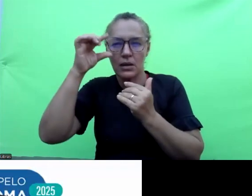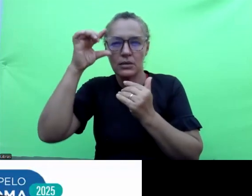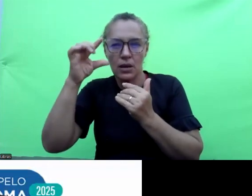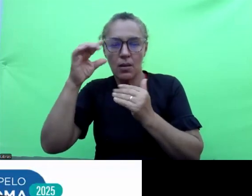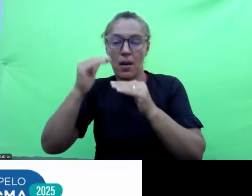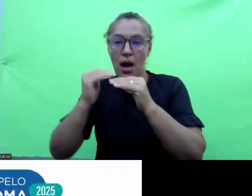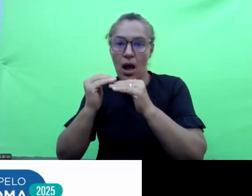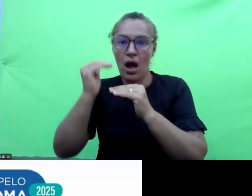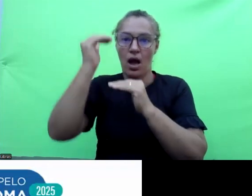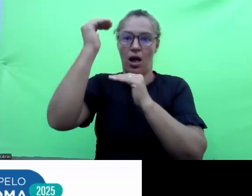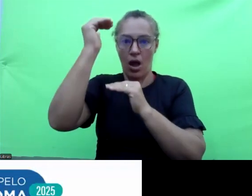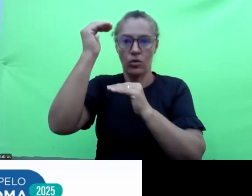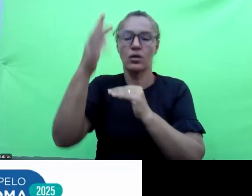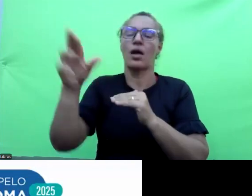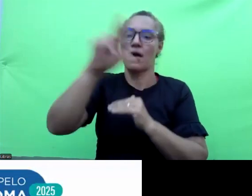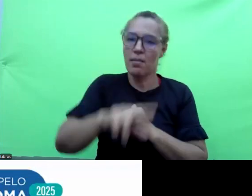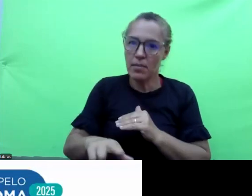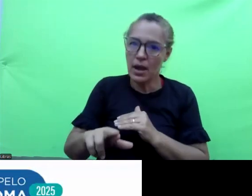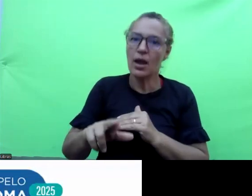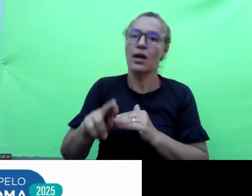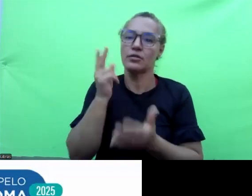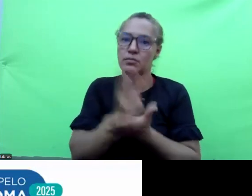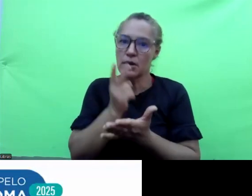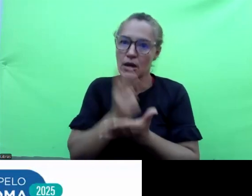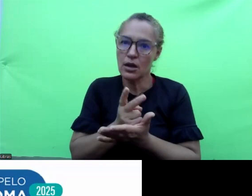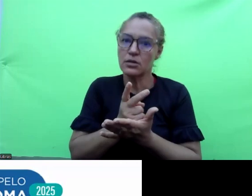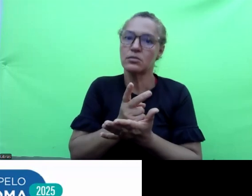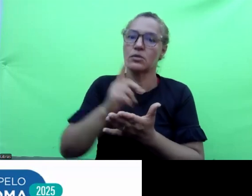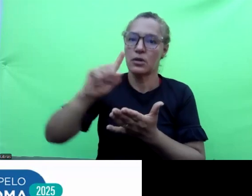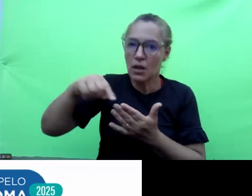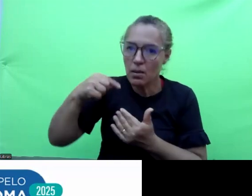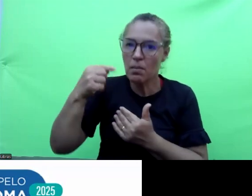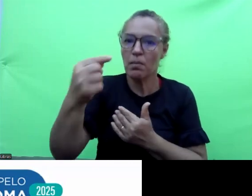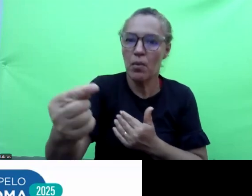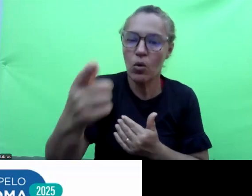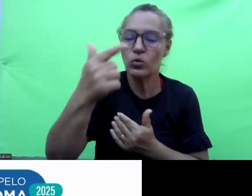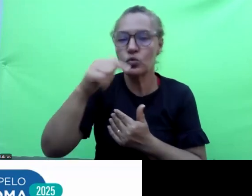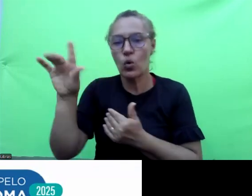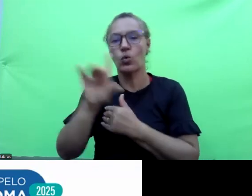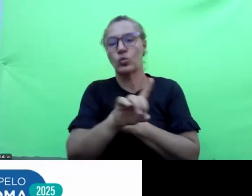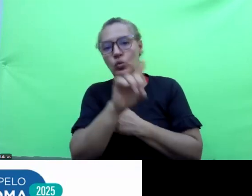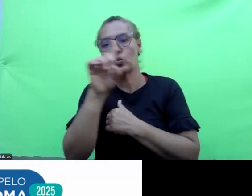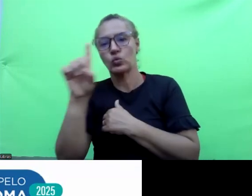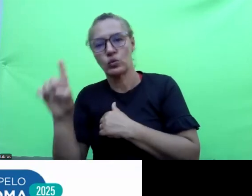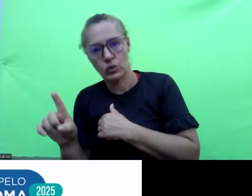repete no outro dia, ou no mesmo horário, ou até em horários diferentes, né? E a gente